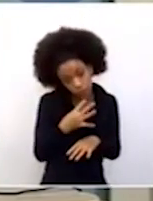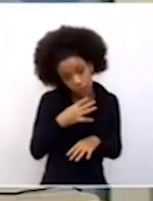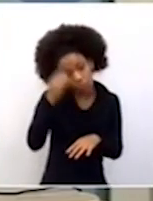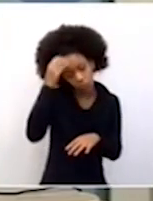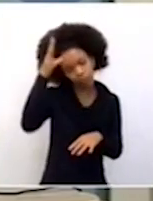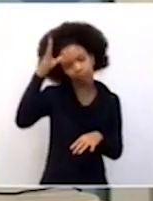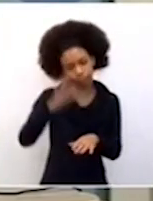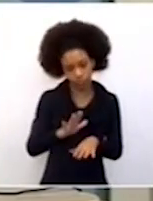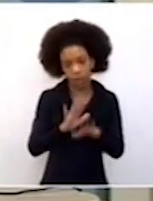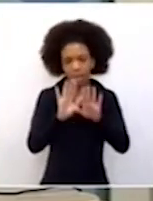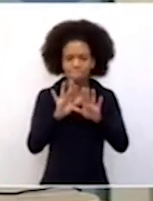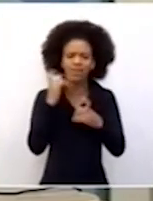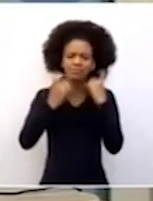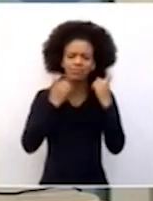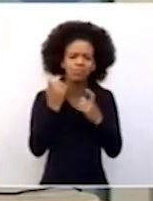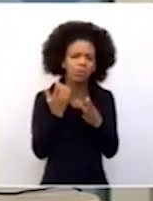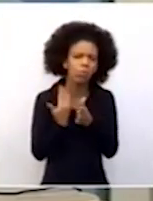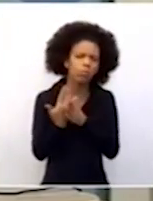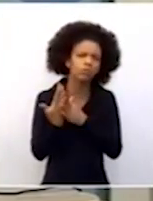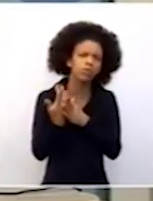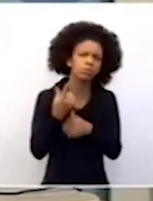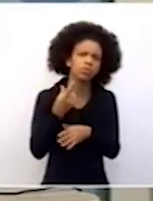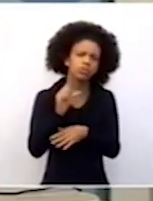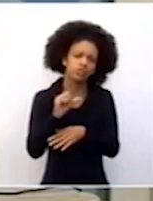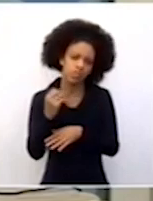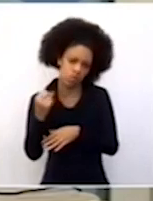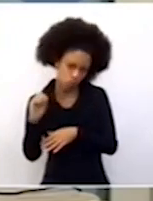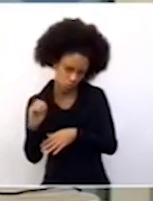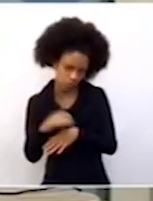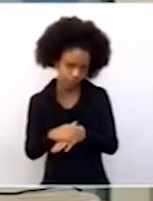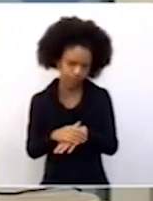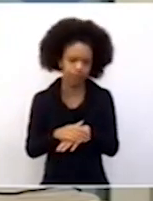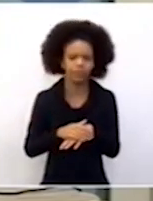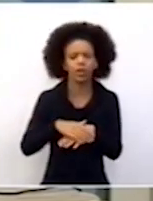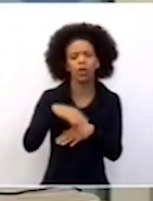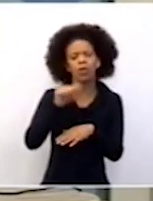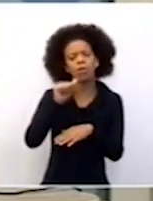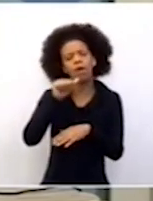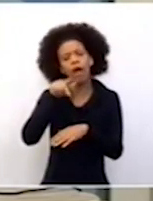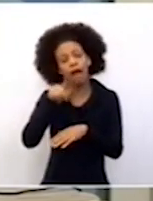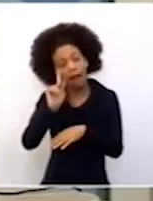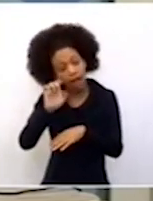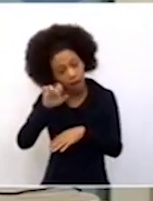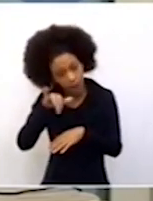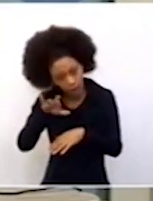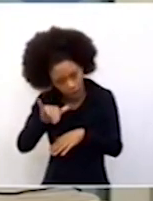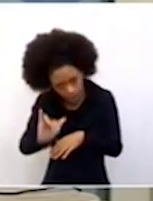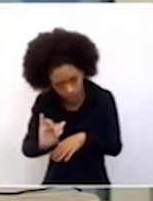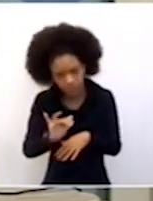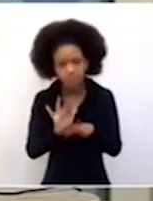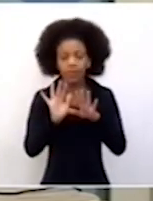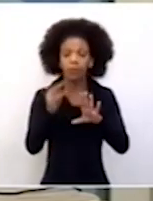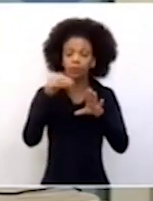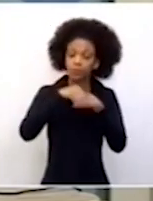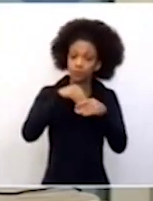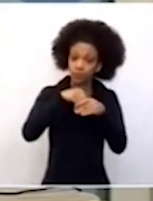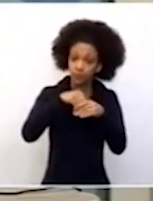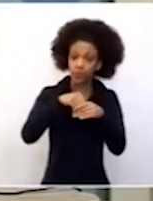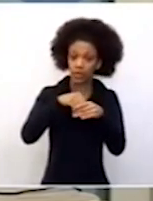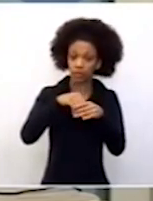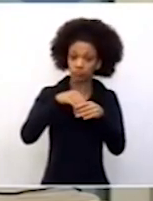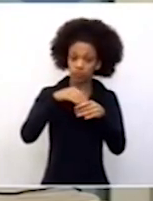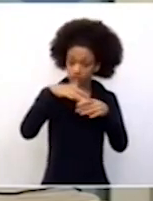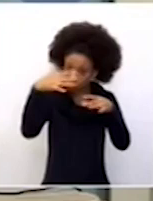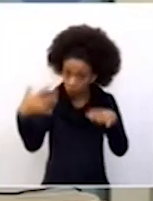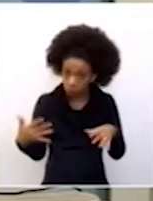preocupação começou lá em 1908 e com o alemão Klein. Tá? Aí, dentro desse âmbito da educação matemática,